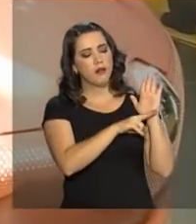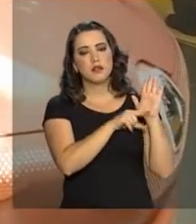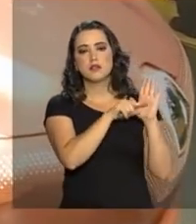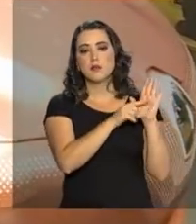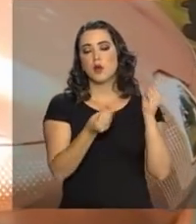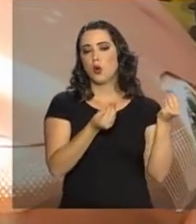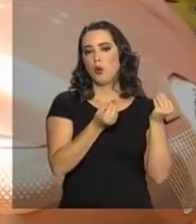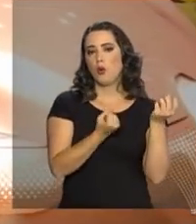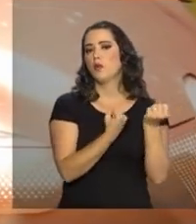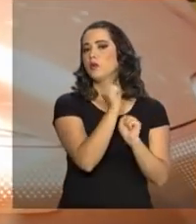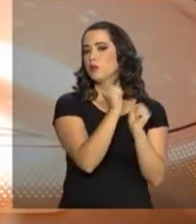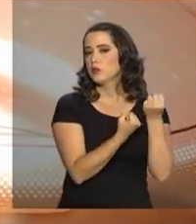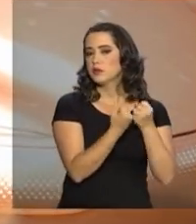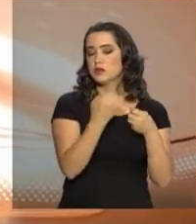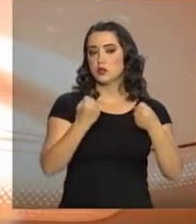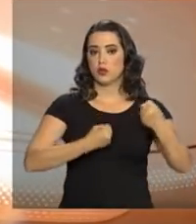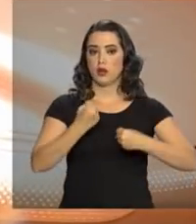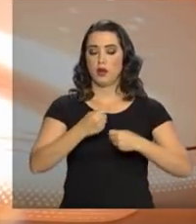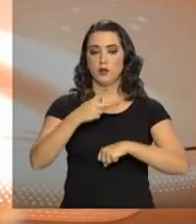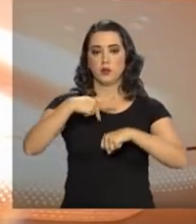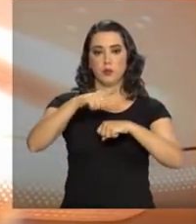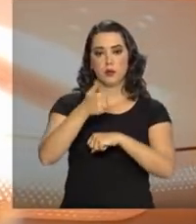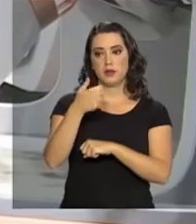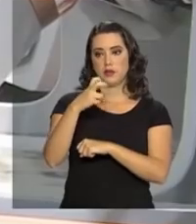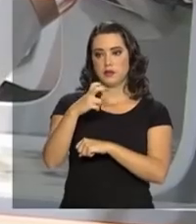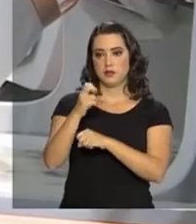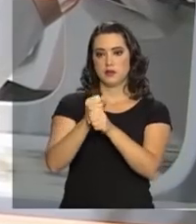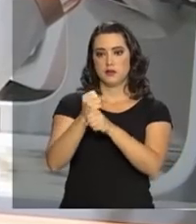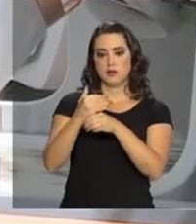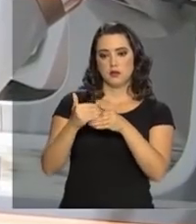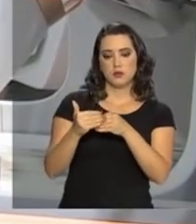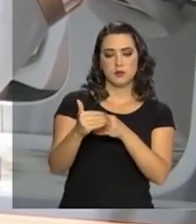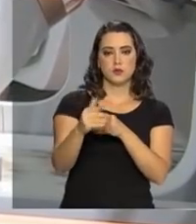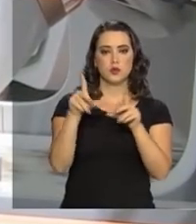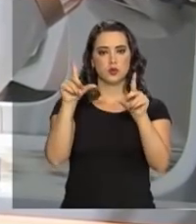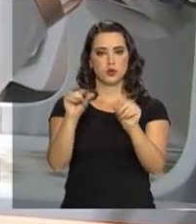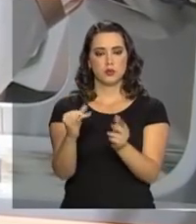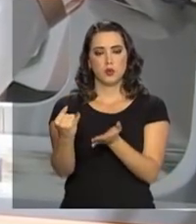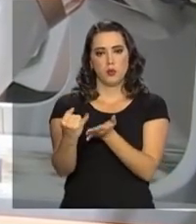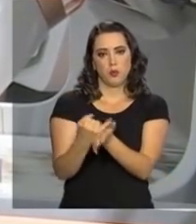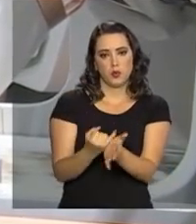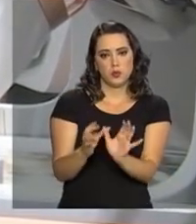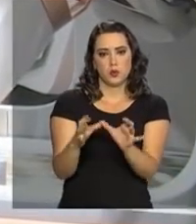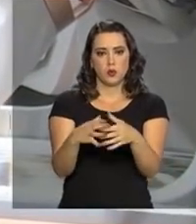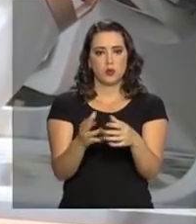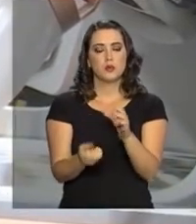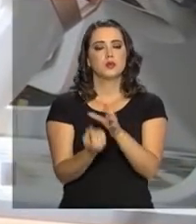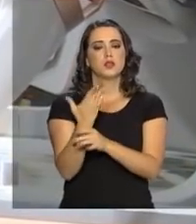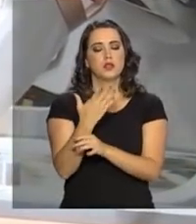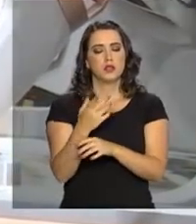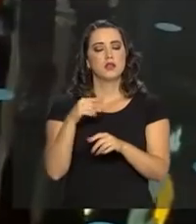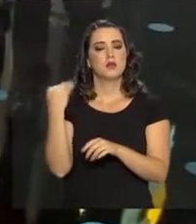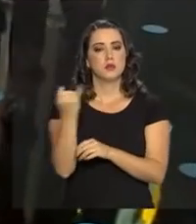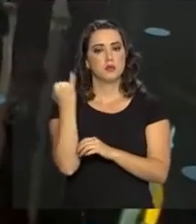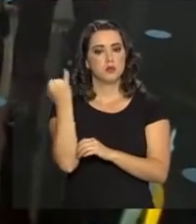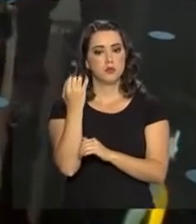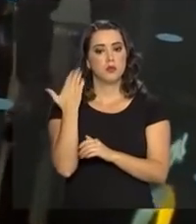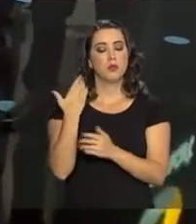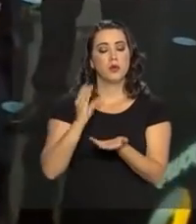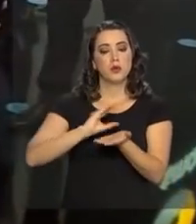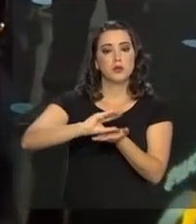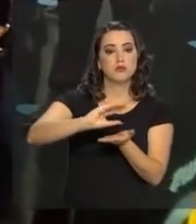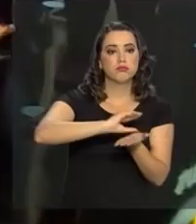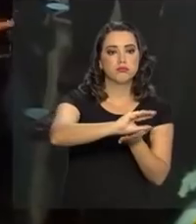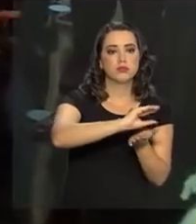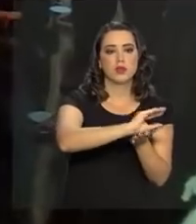a produção de automóveis no país pelos próximos 15 anos. Ela reduz tributos para o setor e cria contrapartidas para que empresas